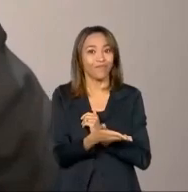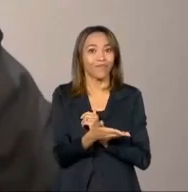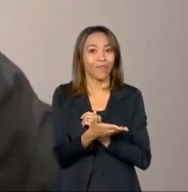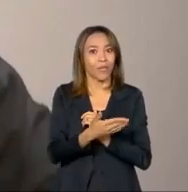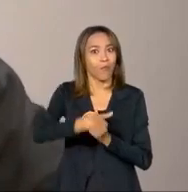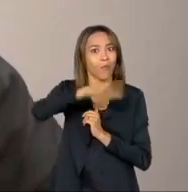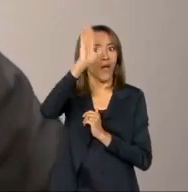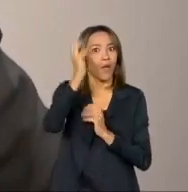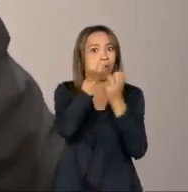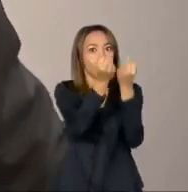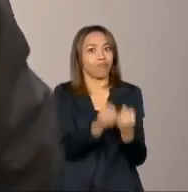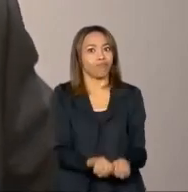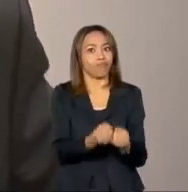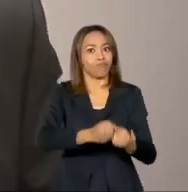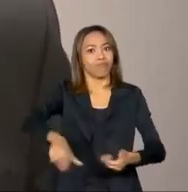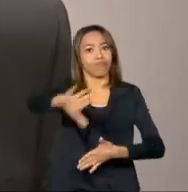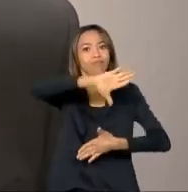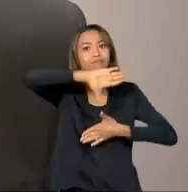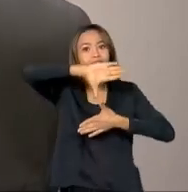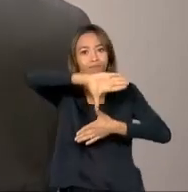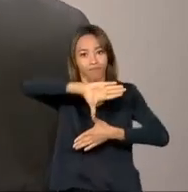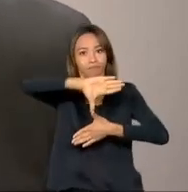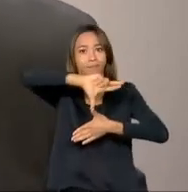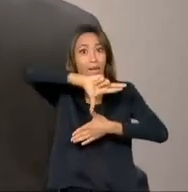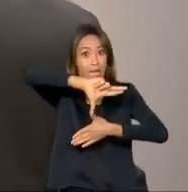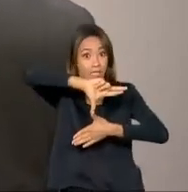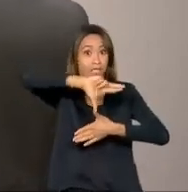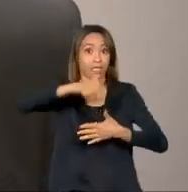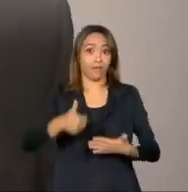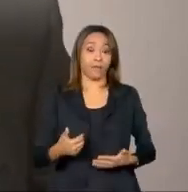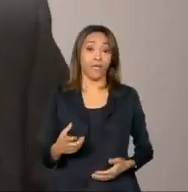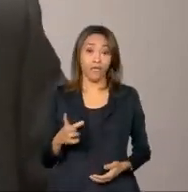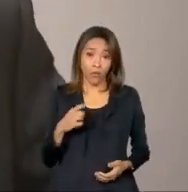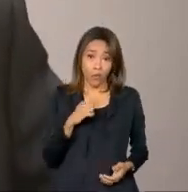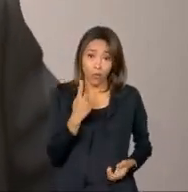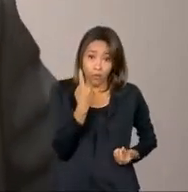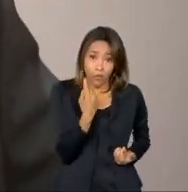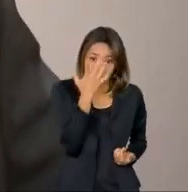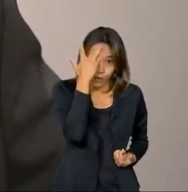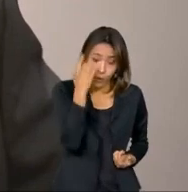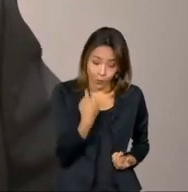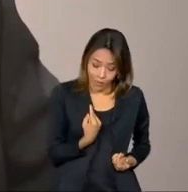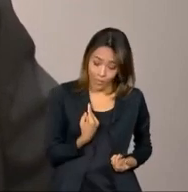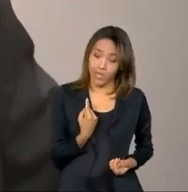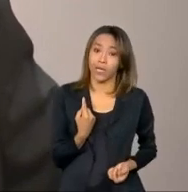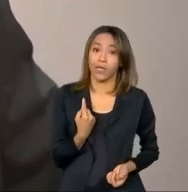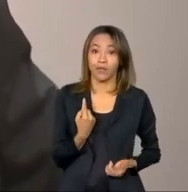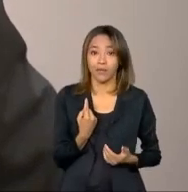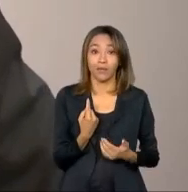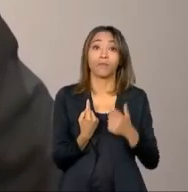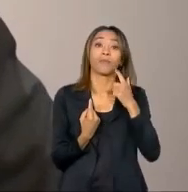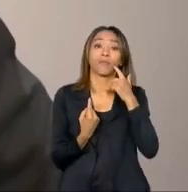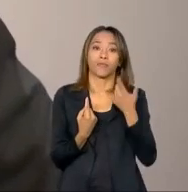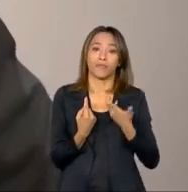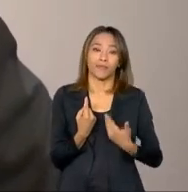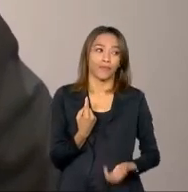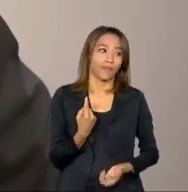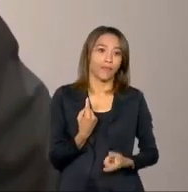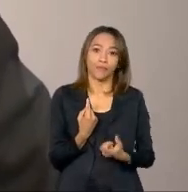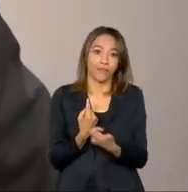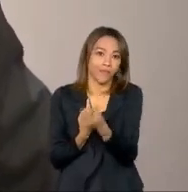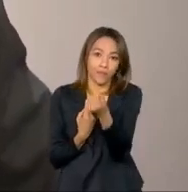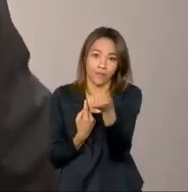América Latina. Uma pessoa física. Então, você imagine, e quem não tem